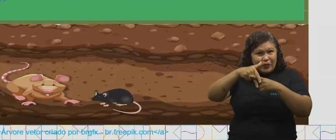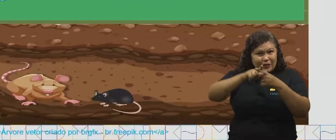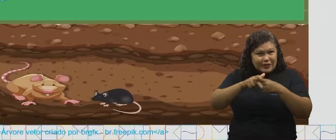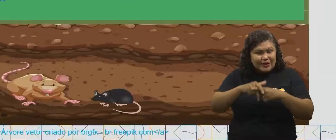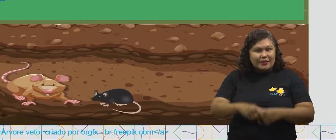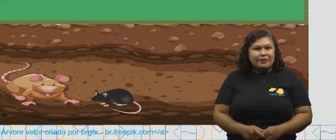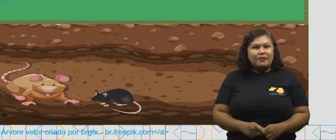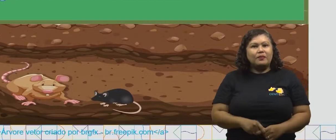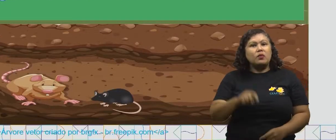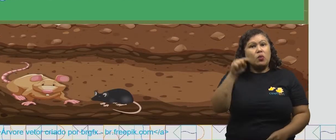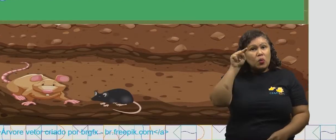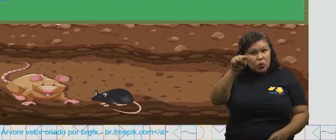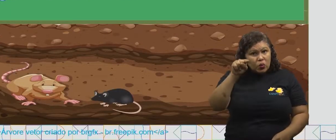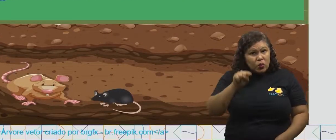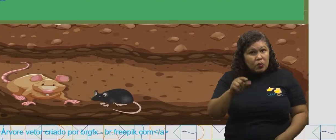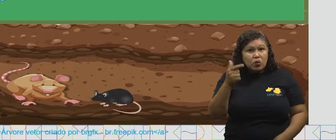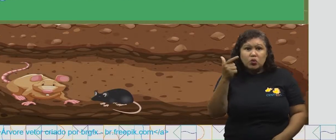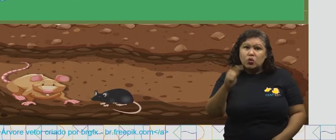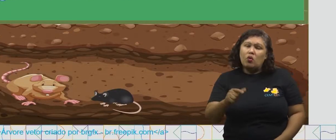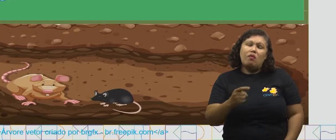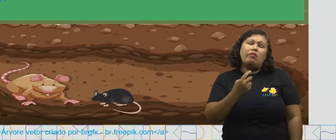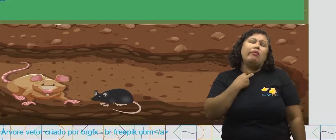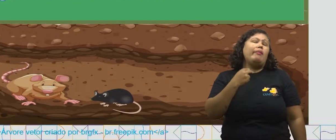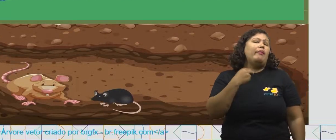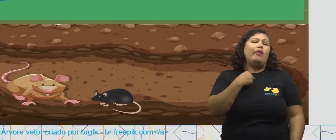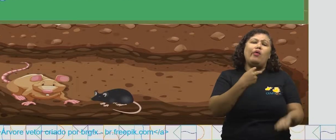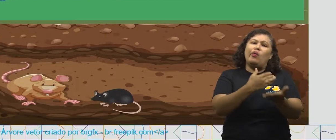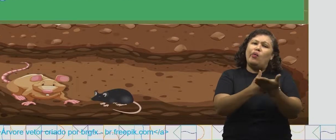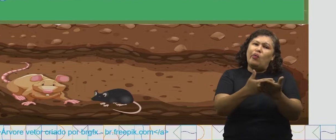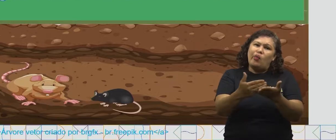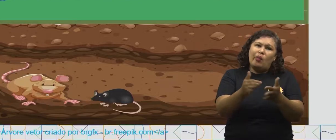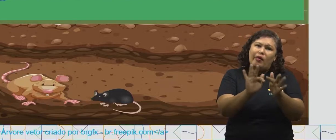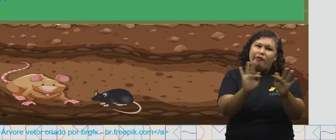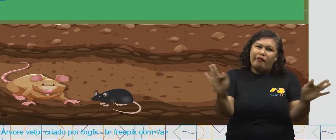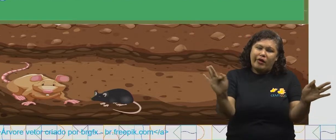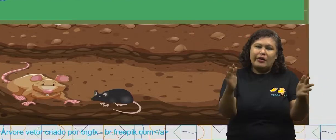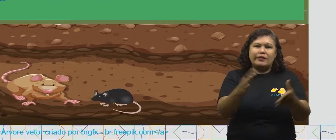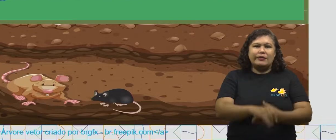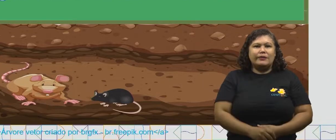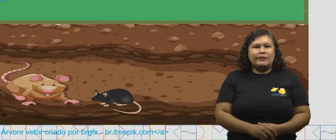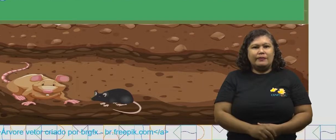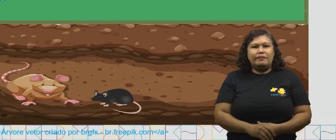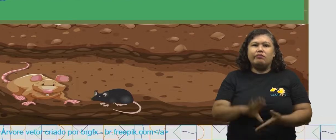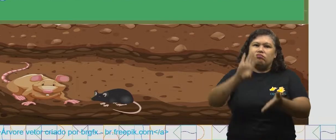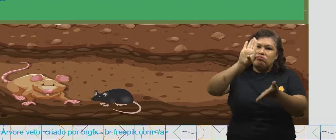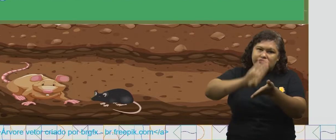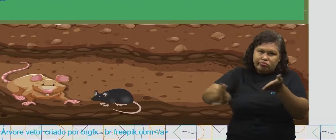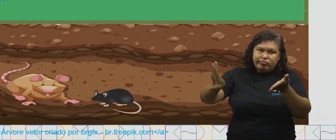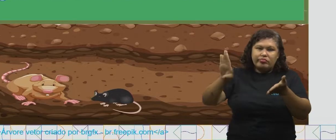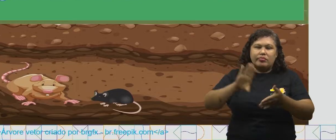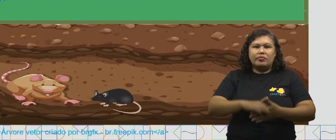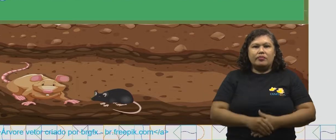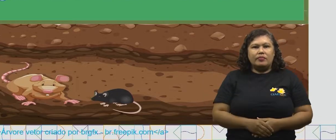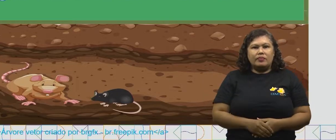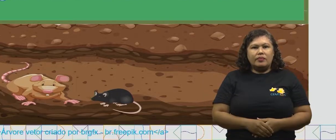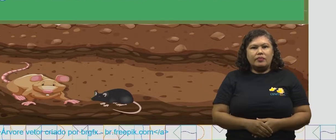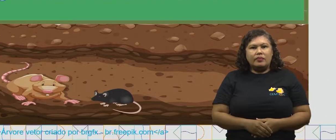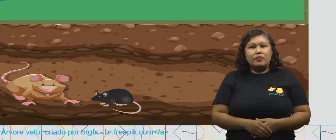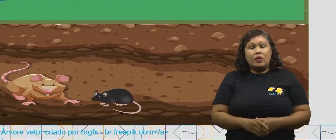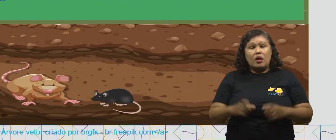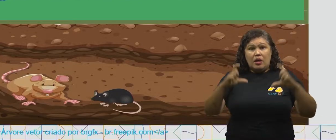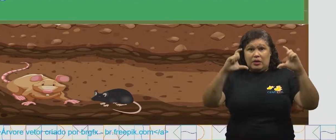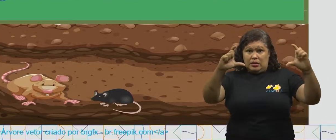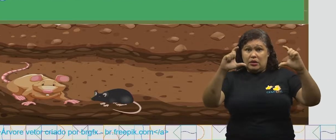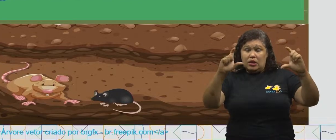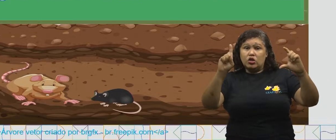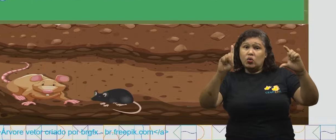Os 2 pontos não podem iniciar um parágrafo, não é mesmo? Vamos tirá-lo daí. Esse trecho ainda